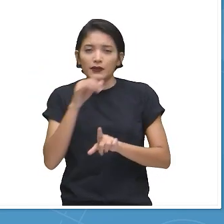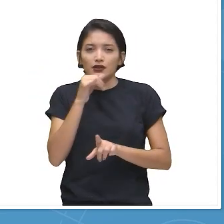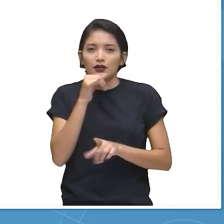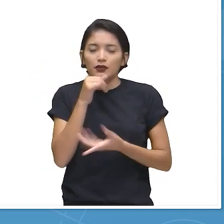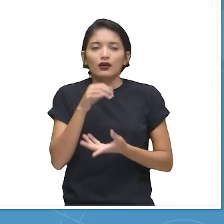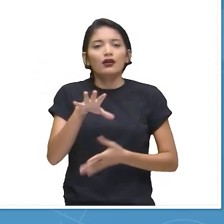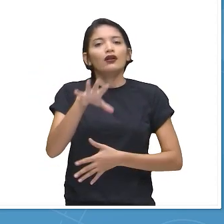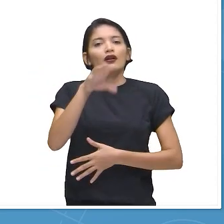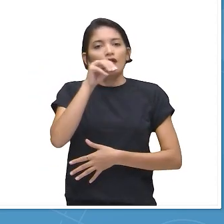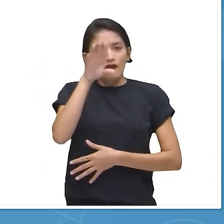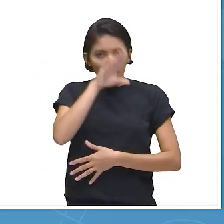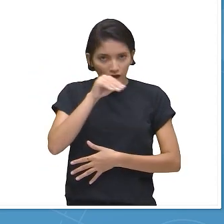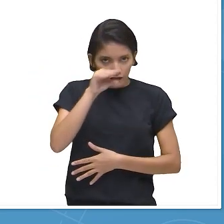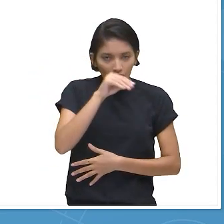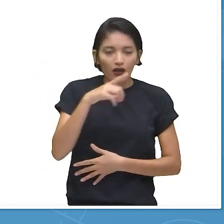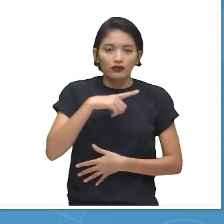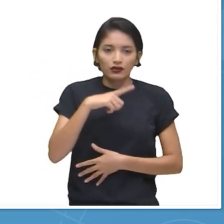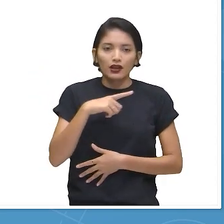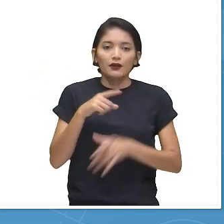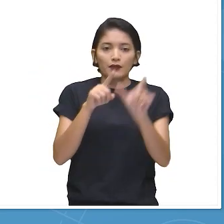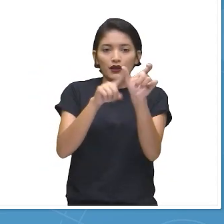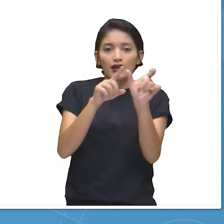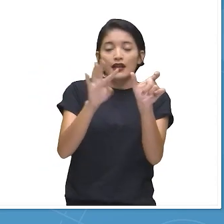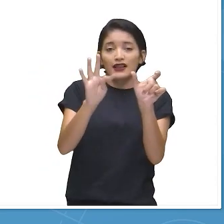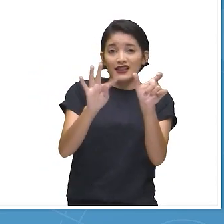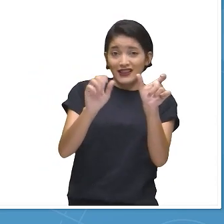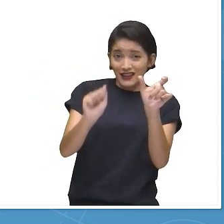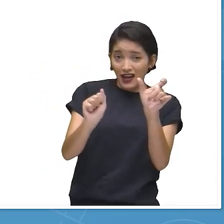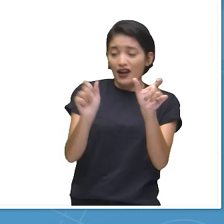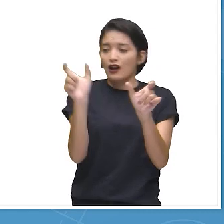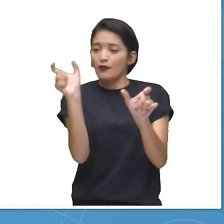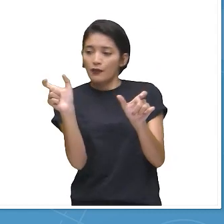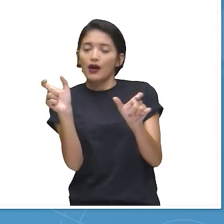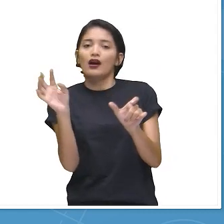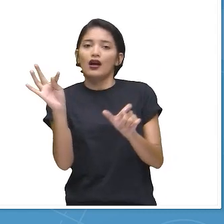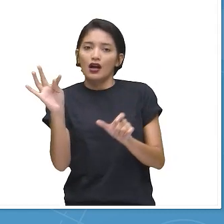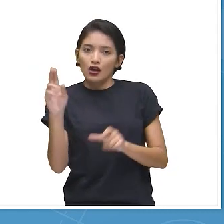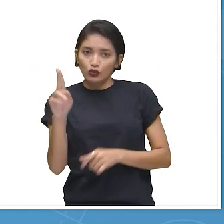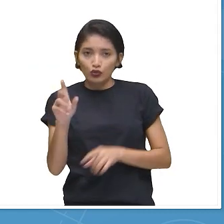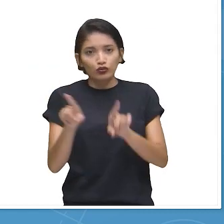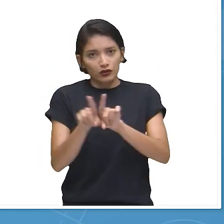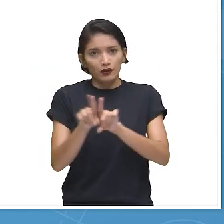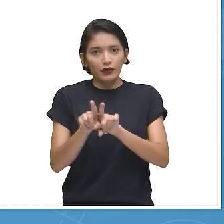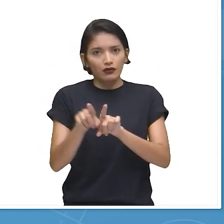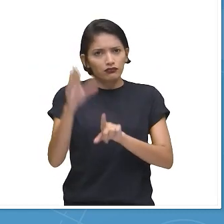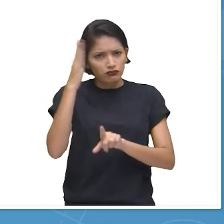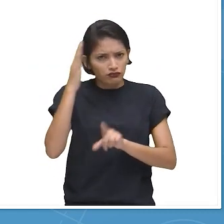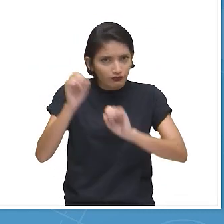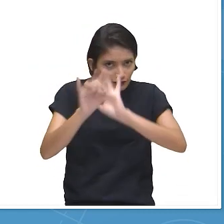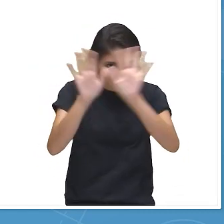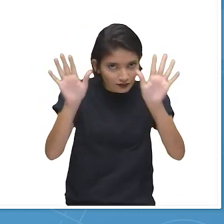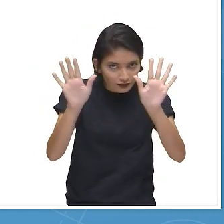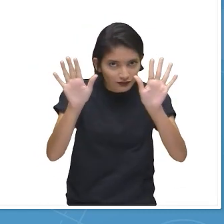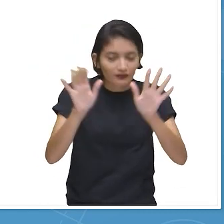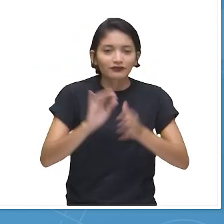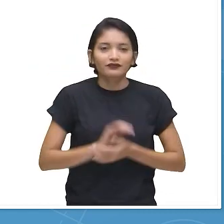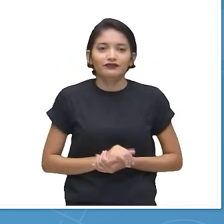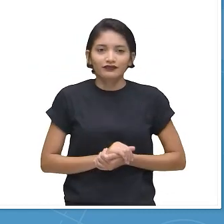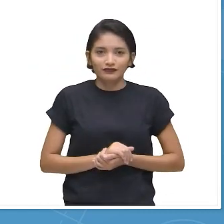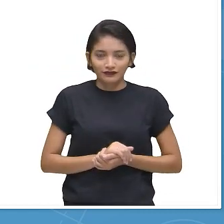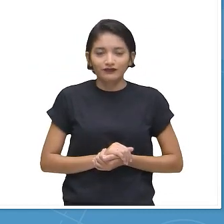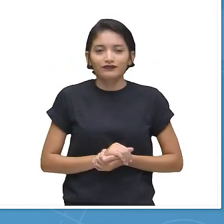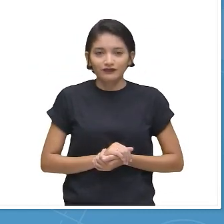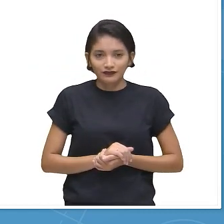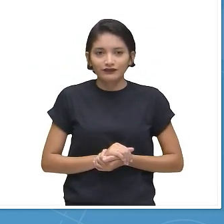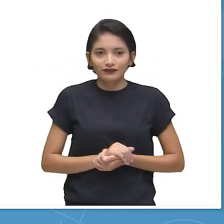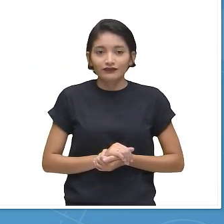de voz. Tá, um impulso, tu, outro impulso. Gente, isso ficou claro para vocês? Ficou? Eu tenho certeza.